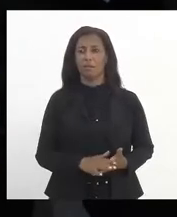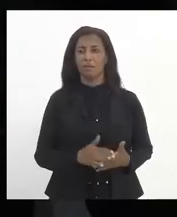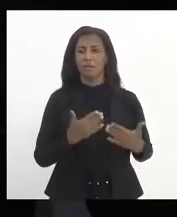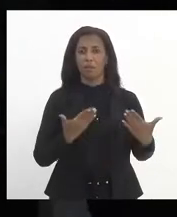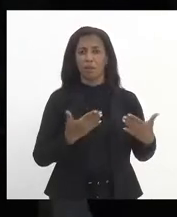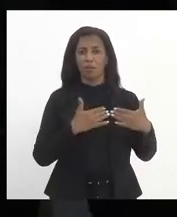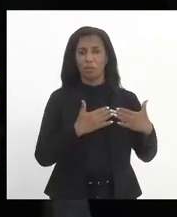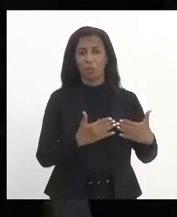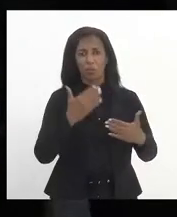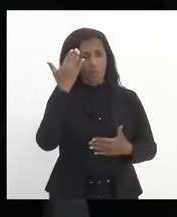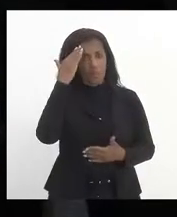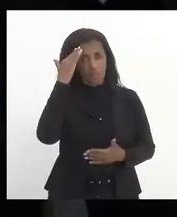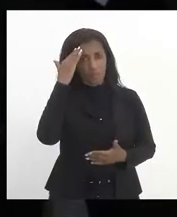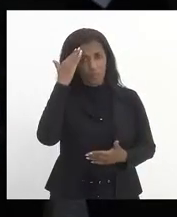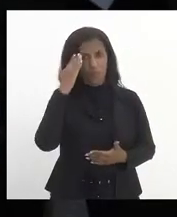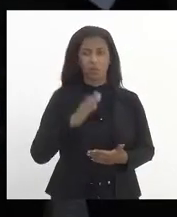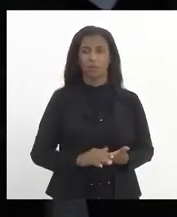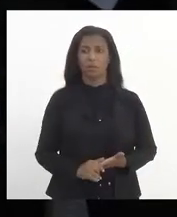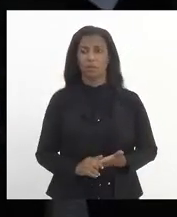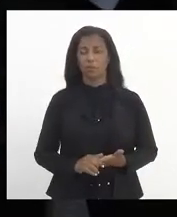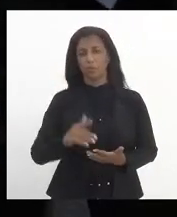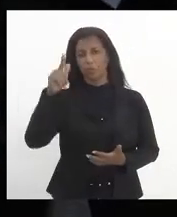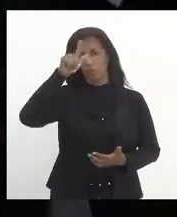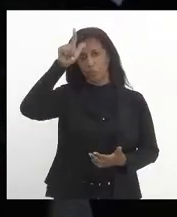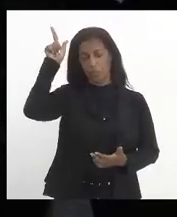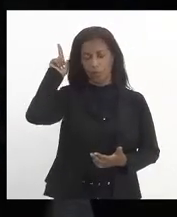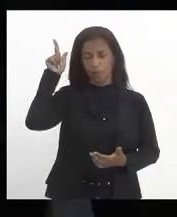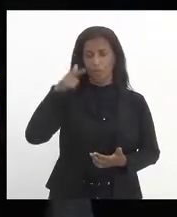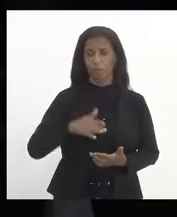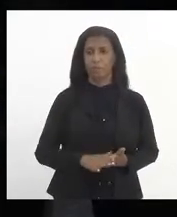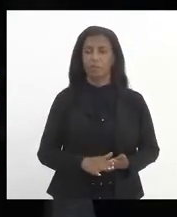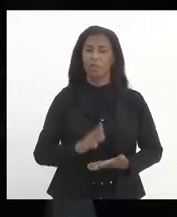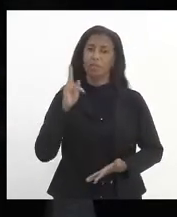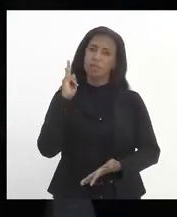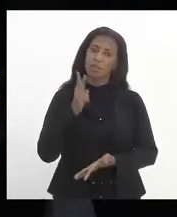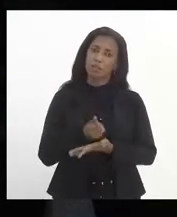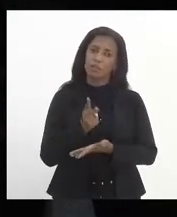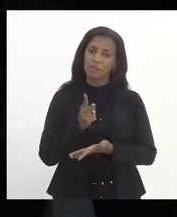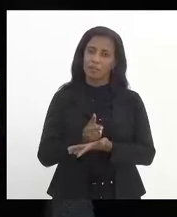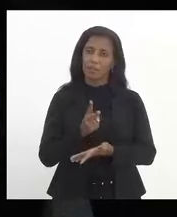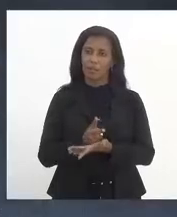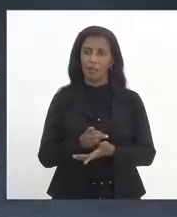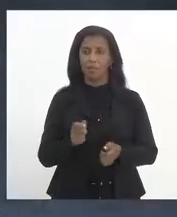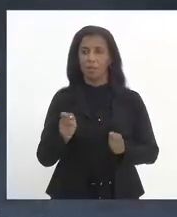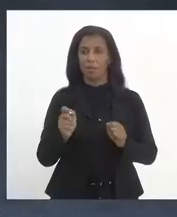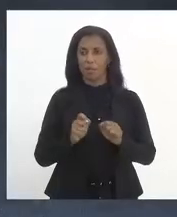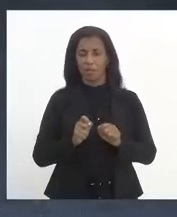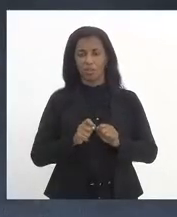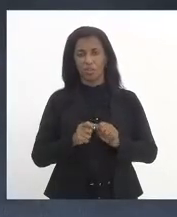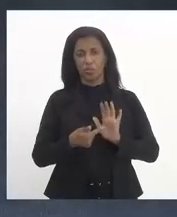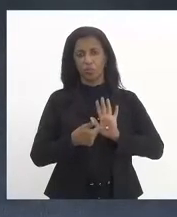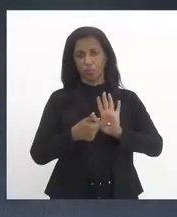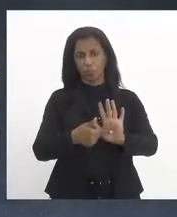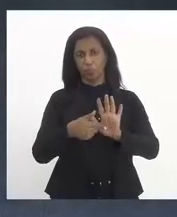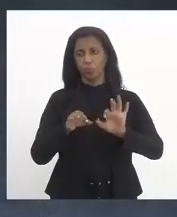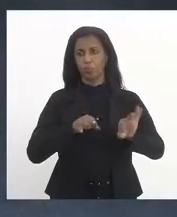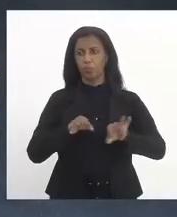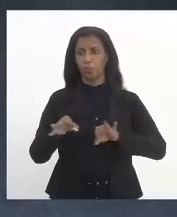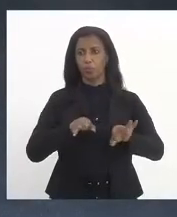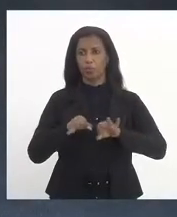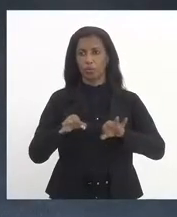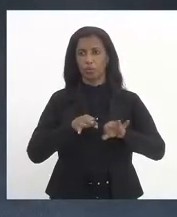solidarizar aqui com o entendimento do deputado Luiz Paulo. Toda vez que a gente faz a apresentação de um projeto e